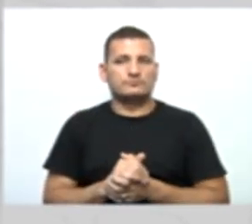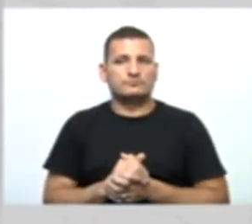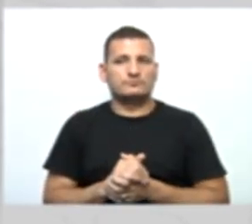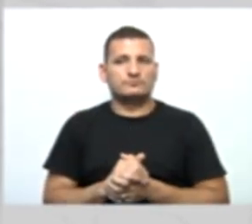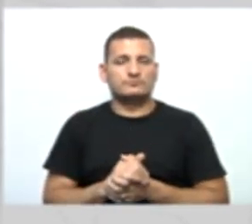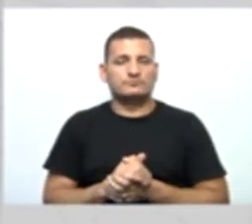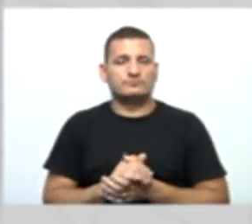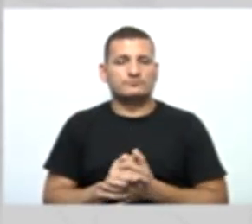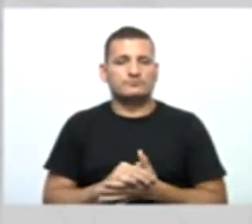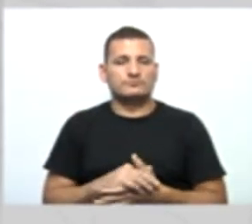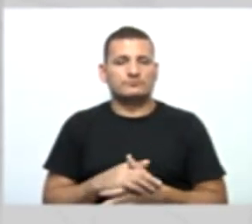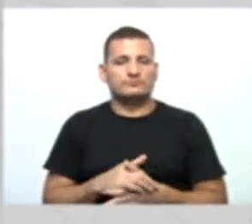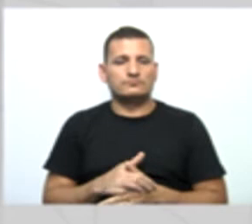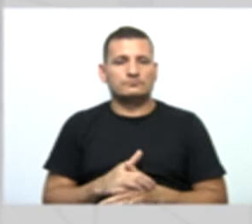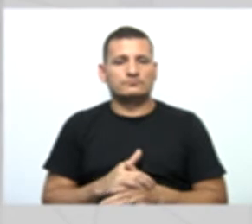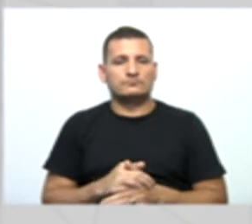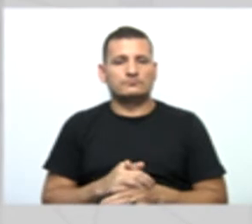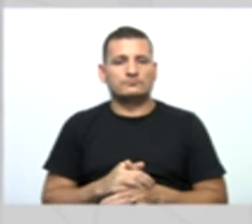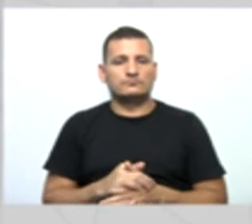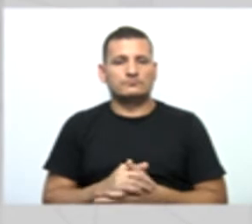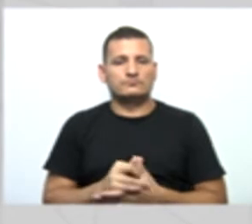Vamos passar lá para o quadro de novo.